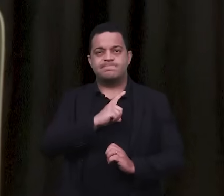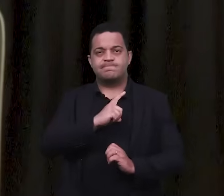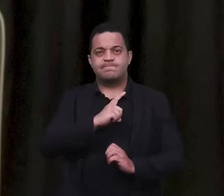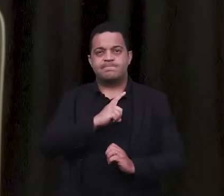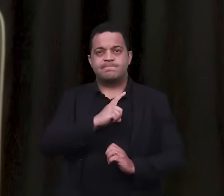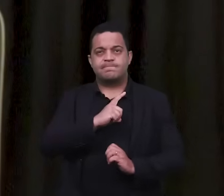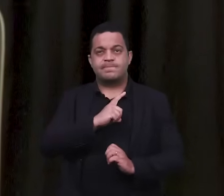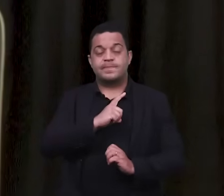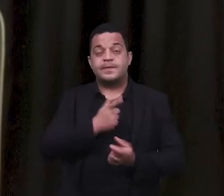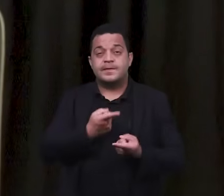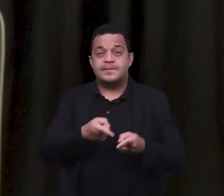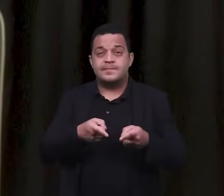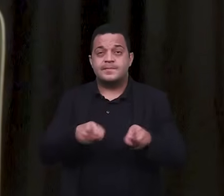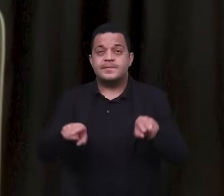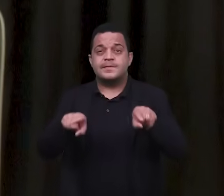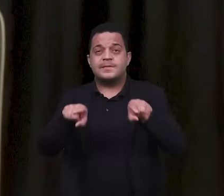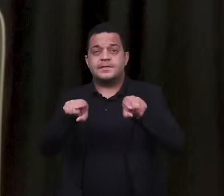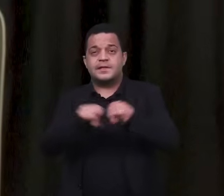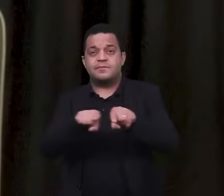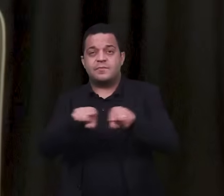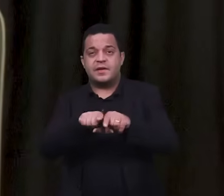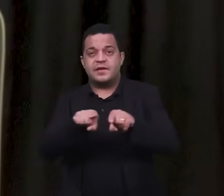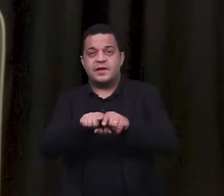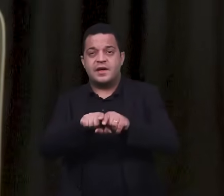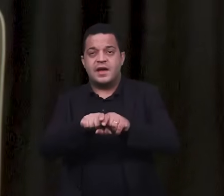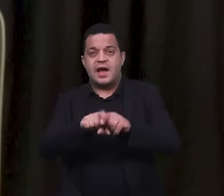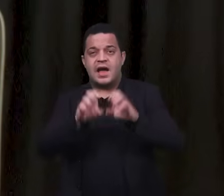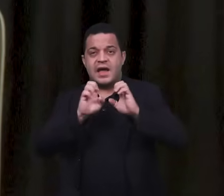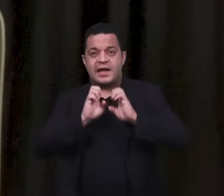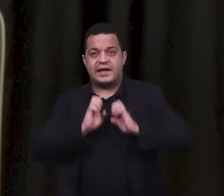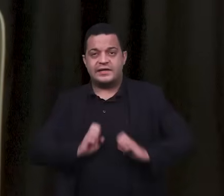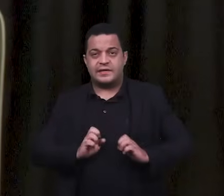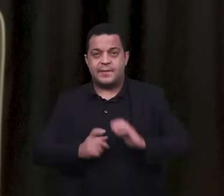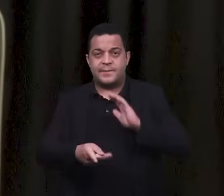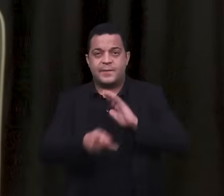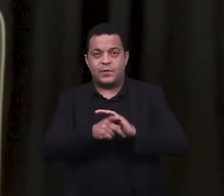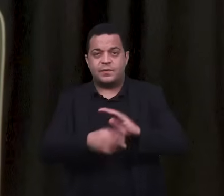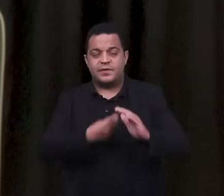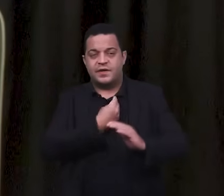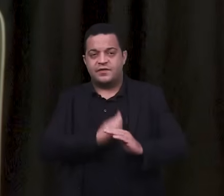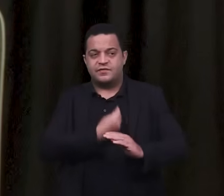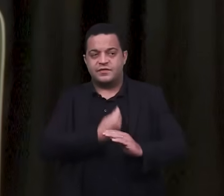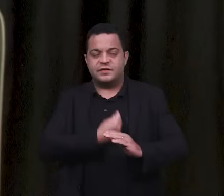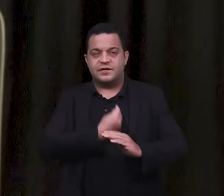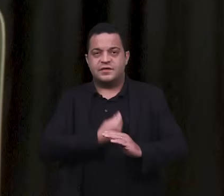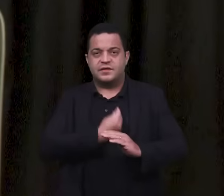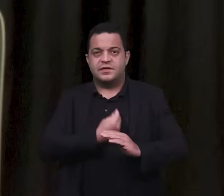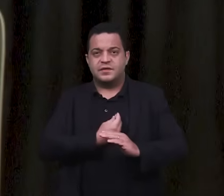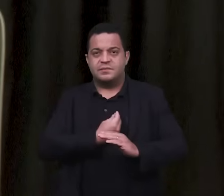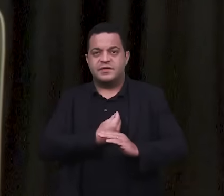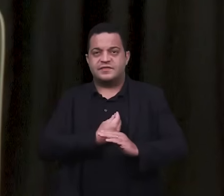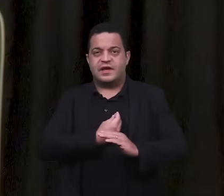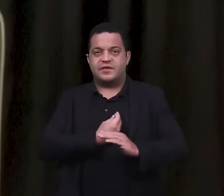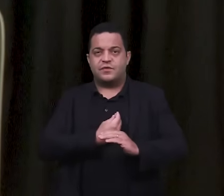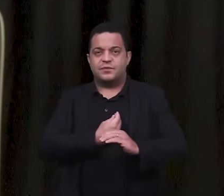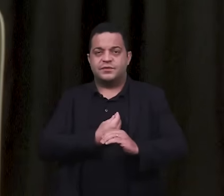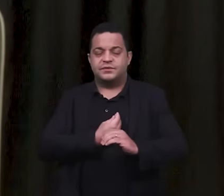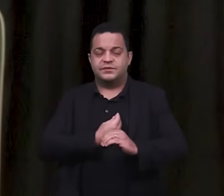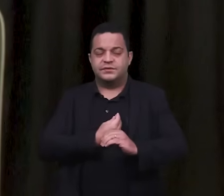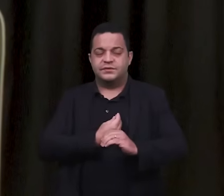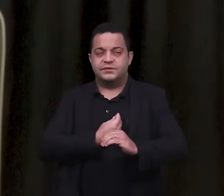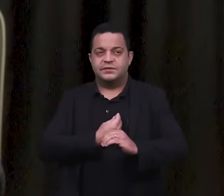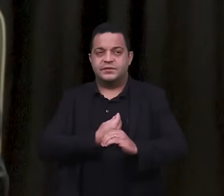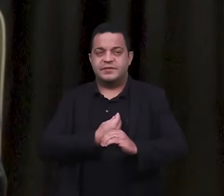a ética no ministério do pastor. Como é que o pastor se comporta, como que é a sua vida, a sua